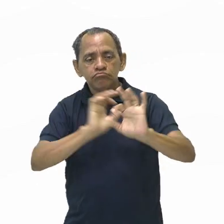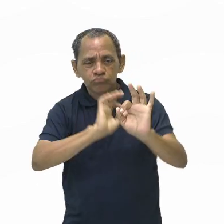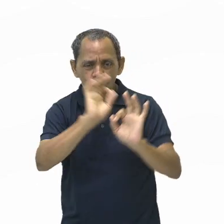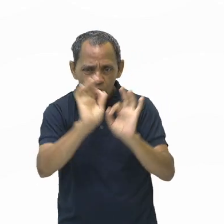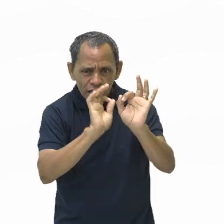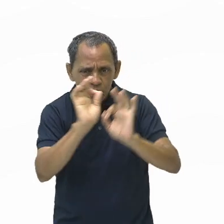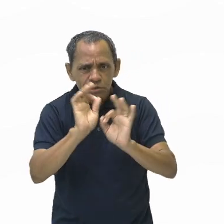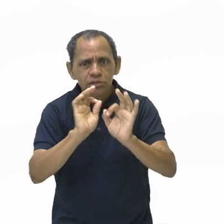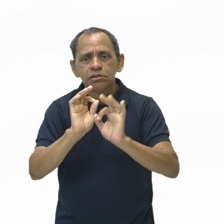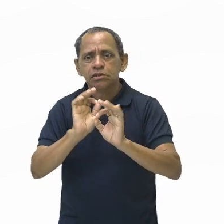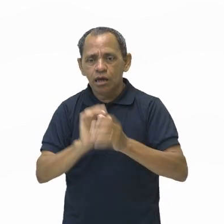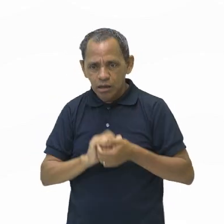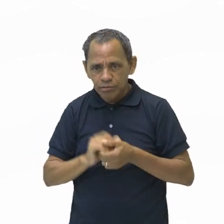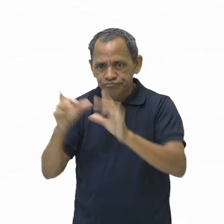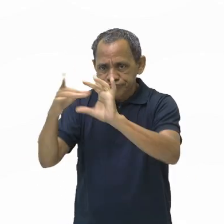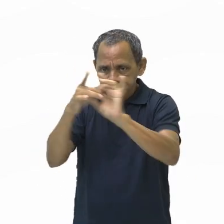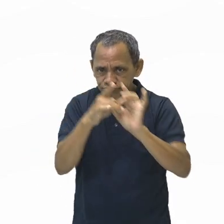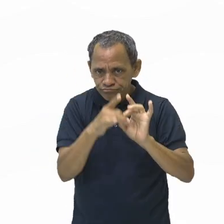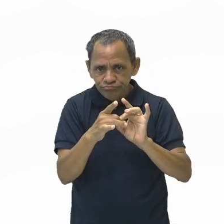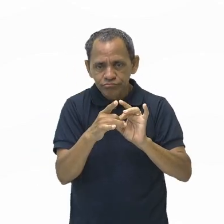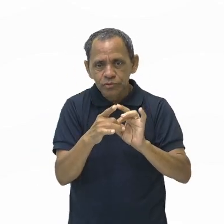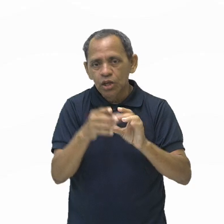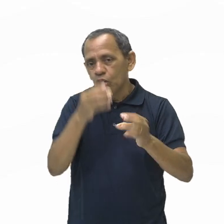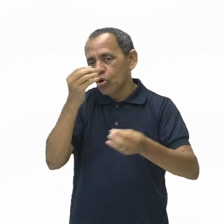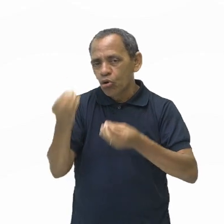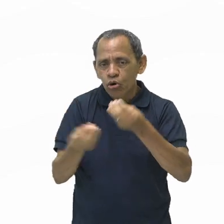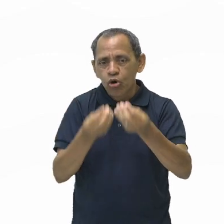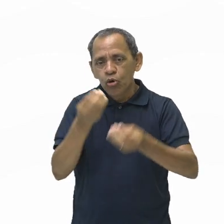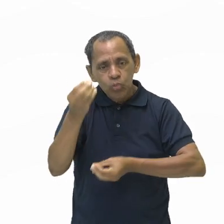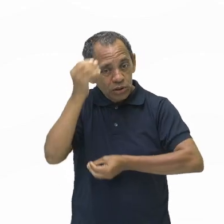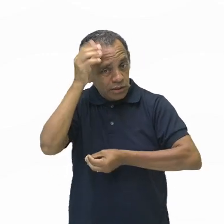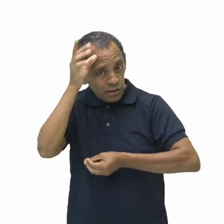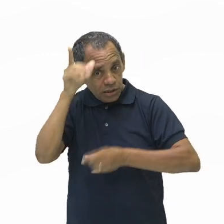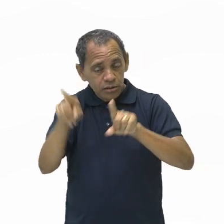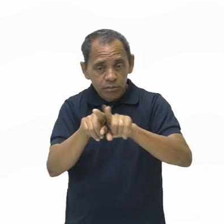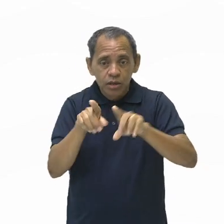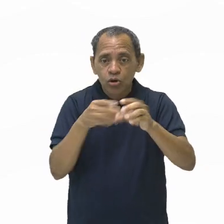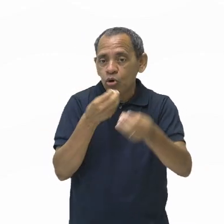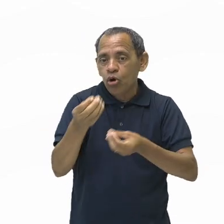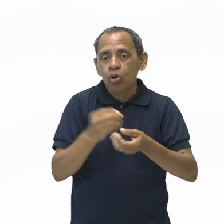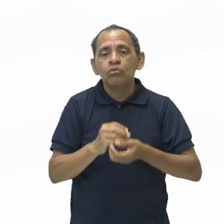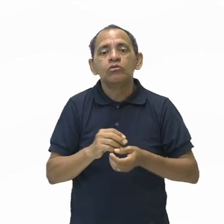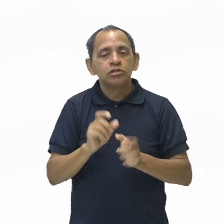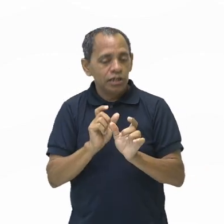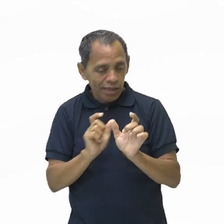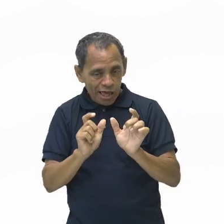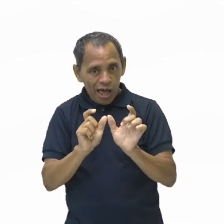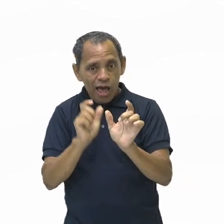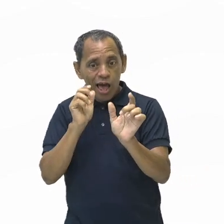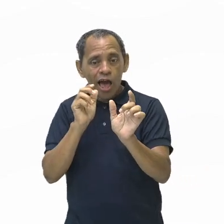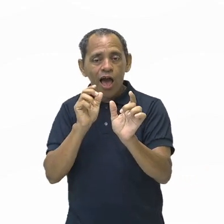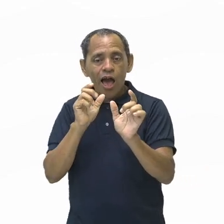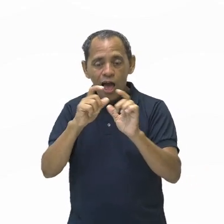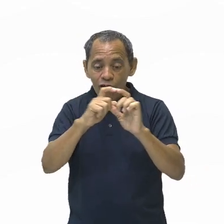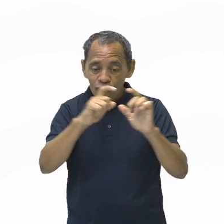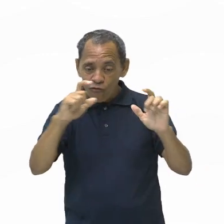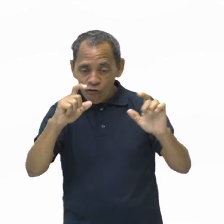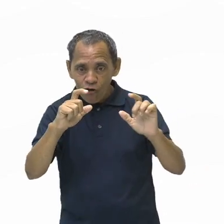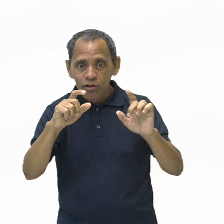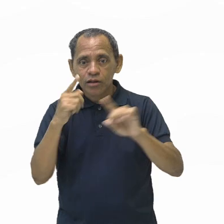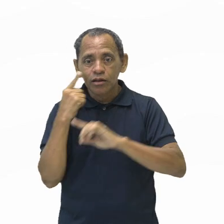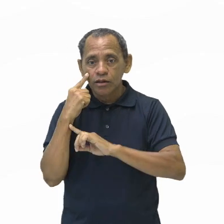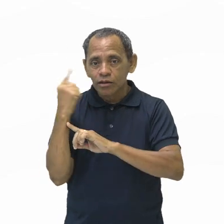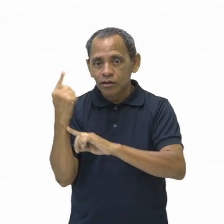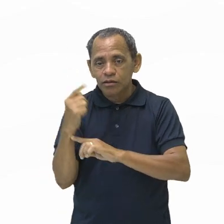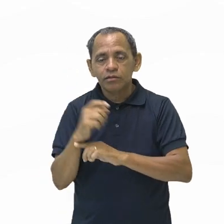essas cadeias de maneira mais simplificada para a gente compreender. Então, tem as fórmulas das cadeias carbônicas. Essa primeira fórmula é a